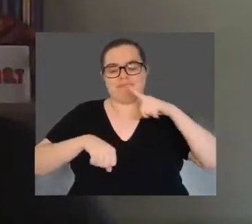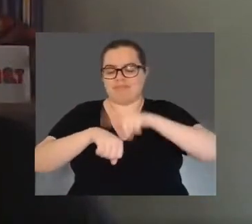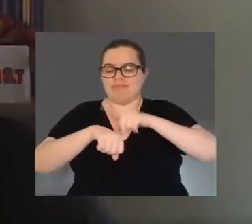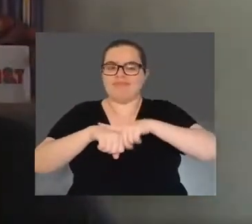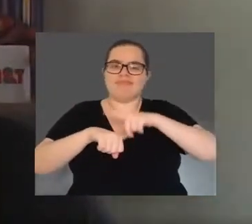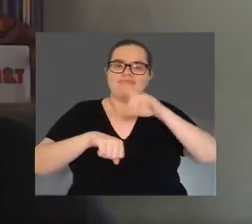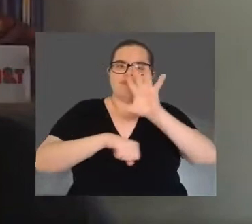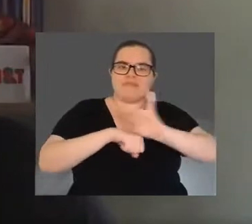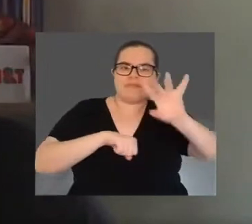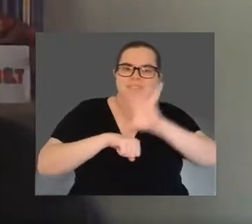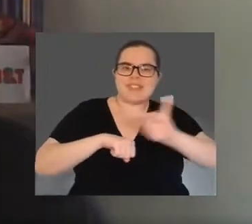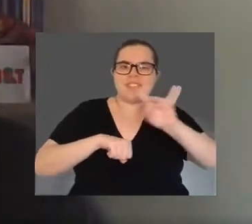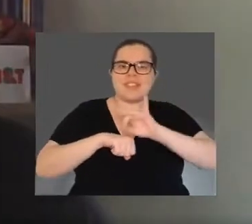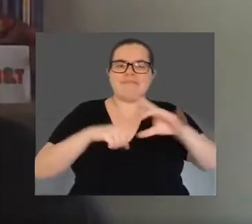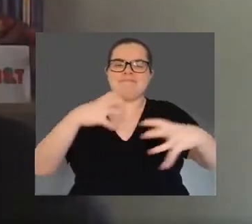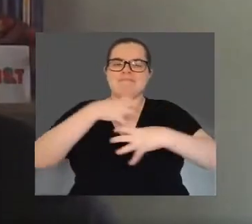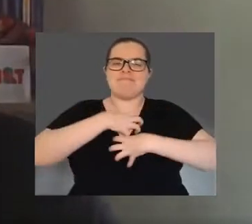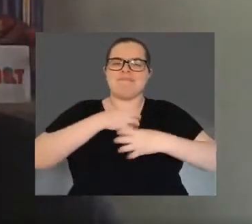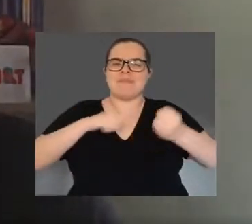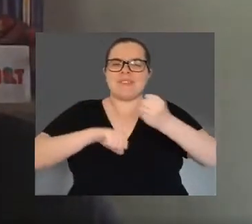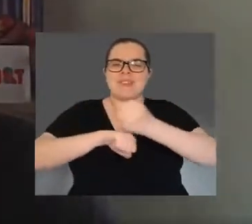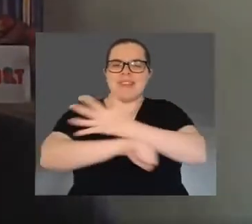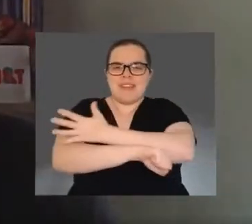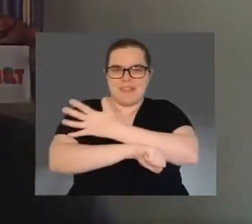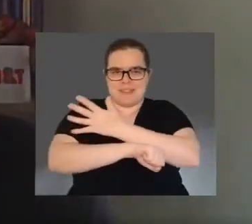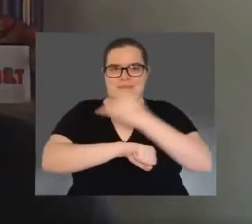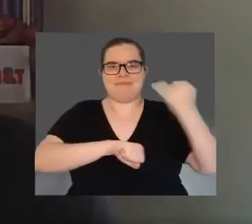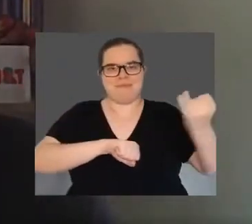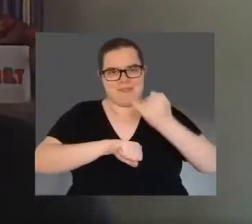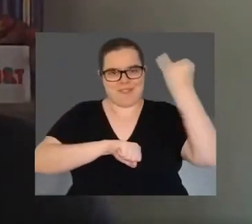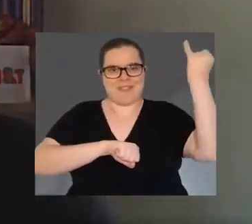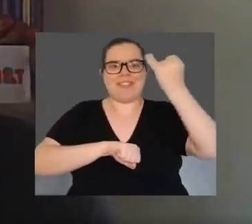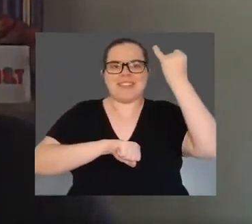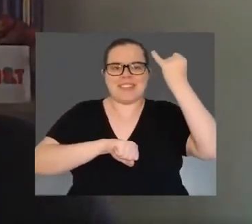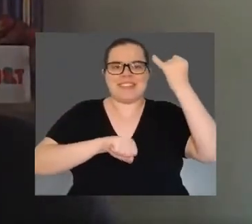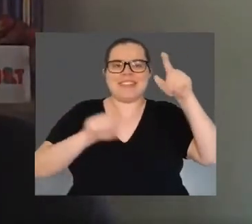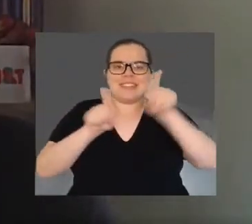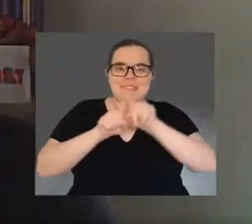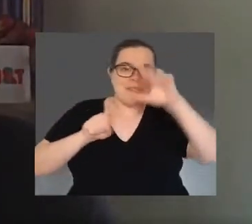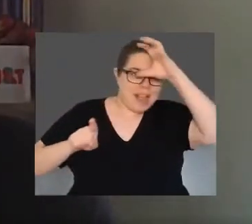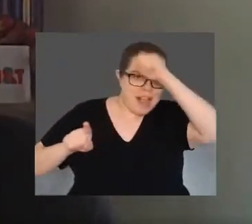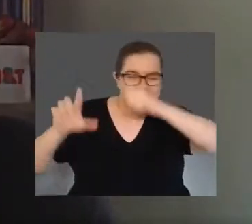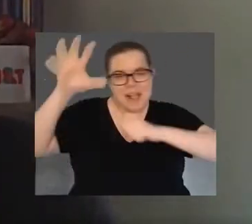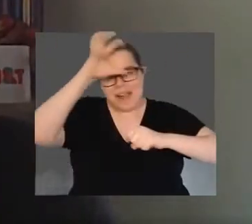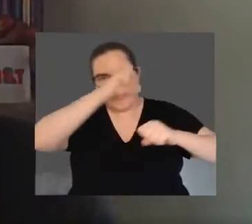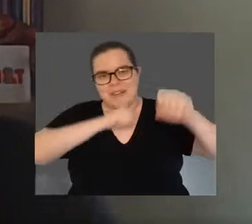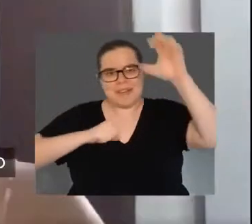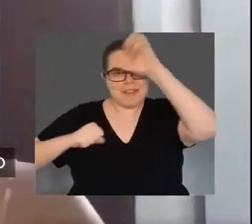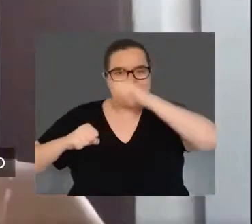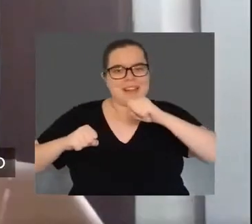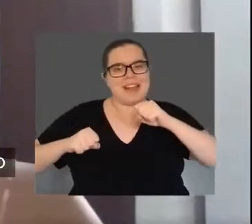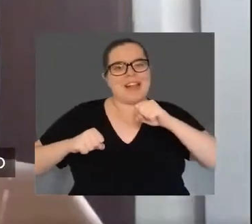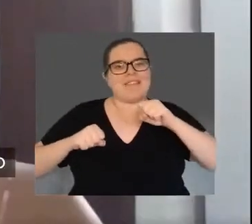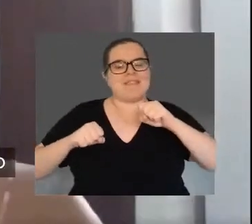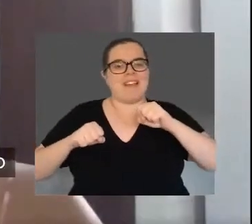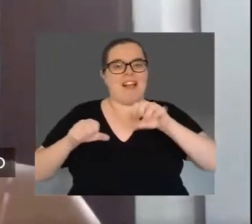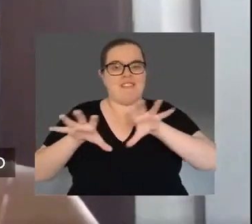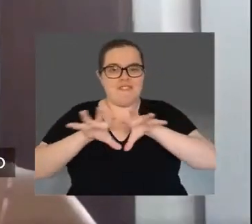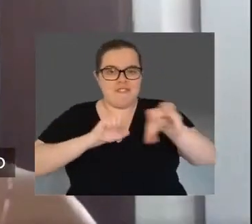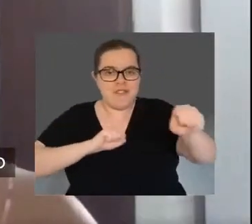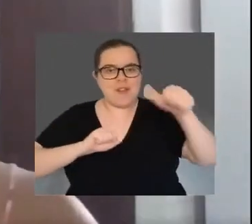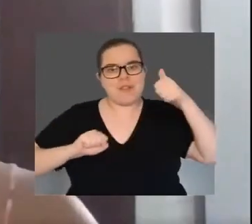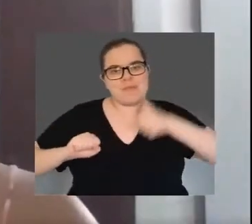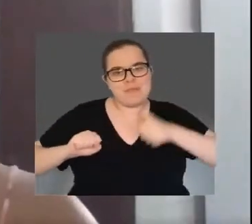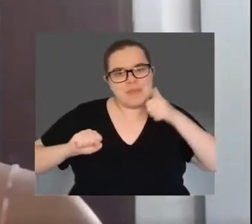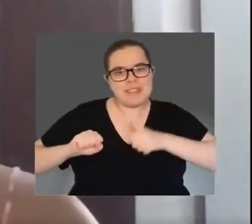habilidades técnicas e socioemocionais e um quesito muito importante, que é aprender a aprender. Após a formação, as